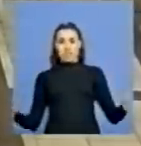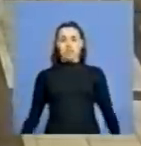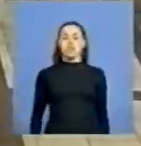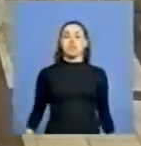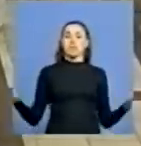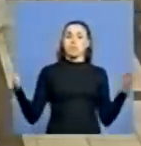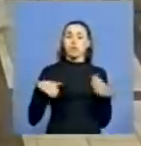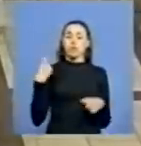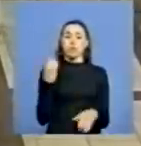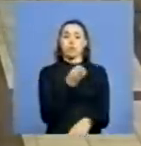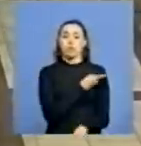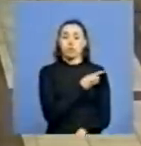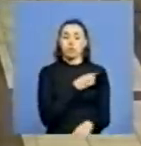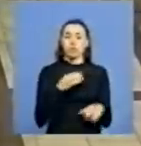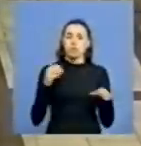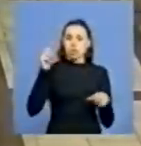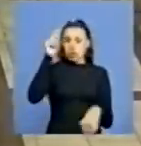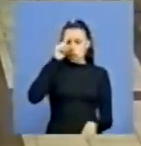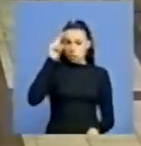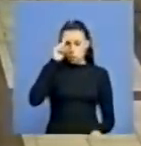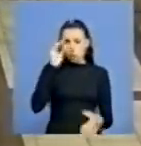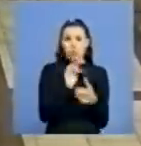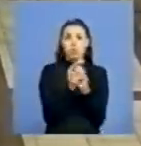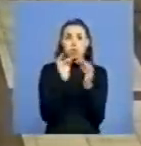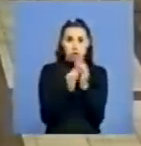lembrar os aniversariantes casais.